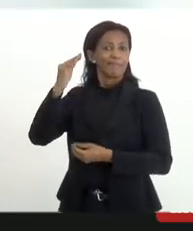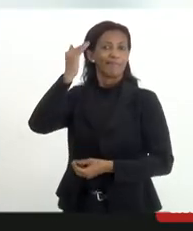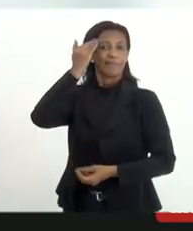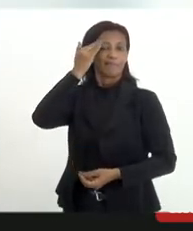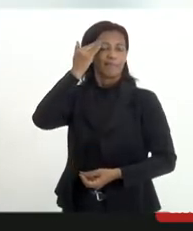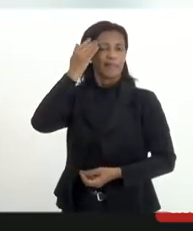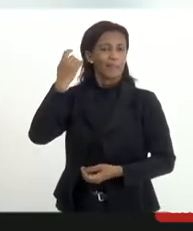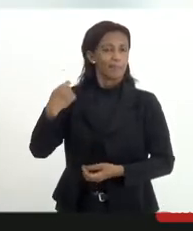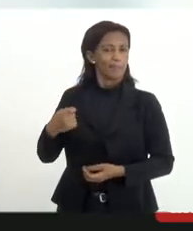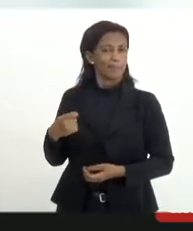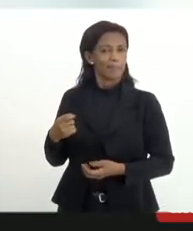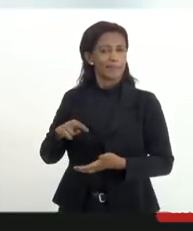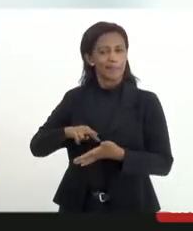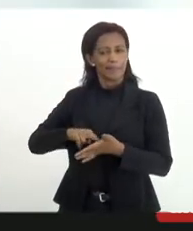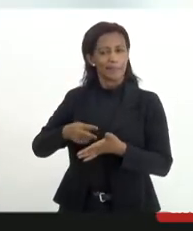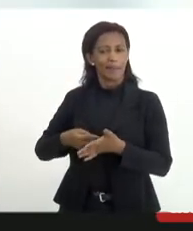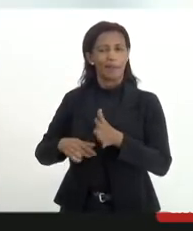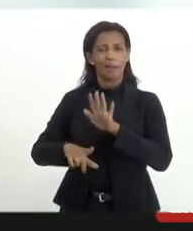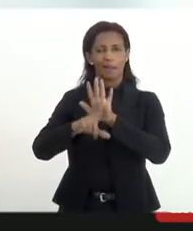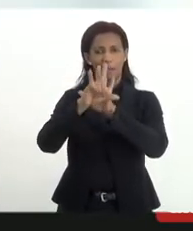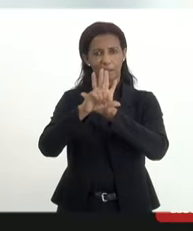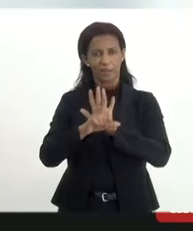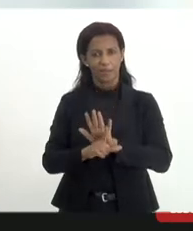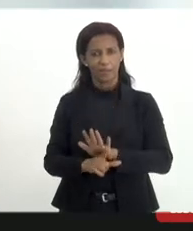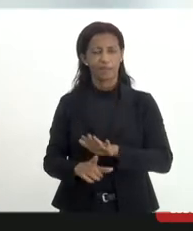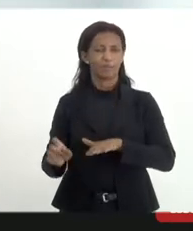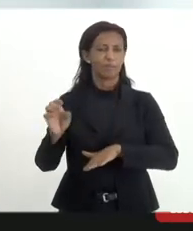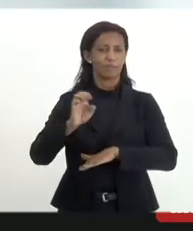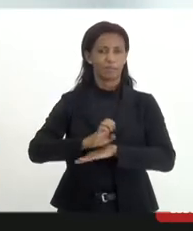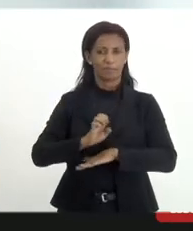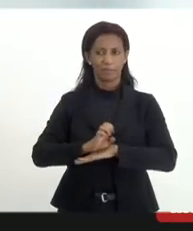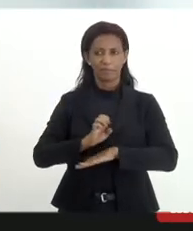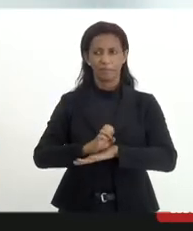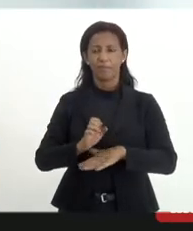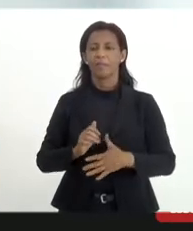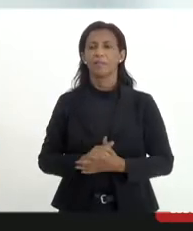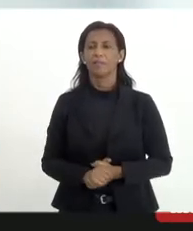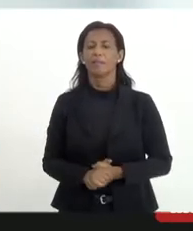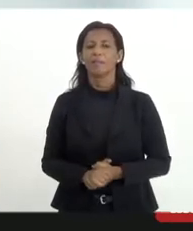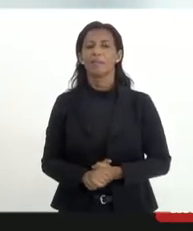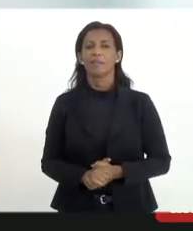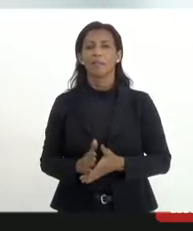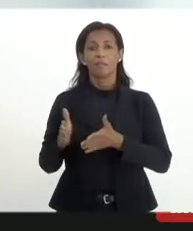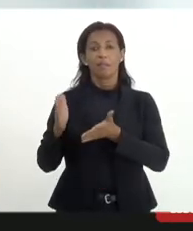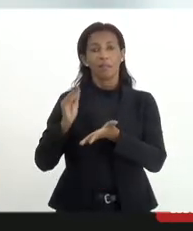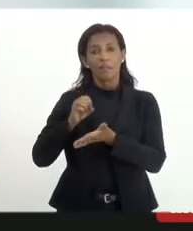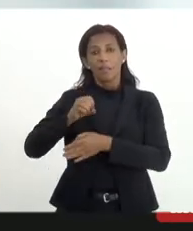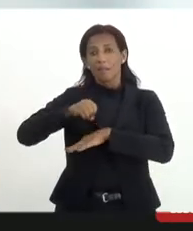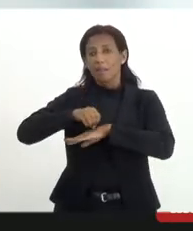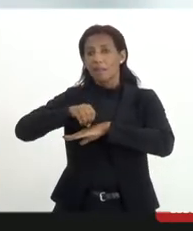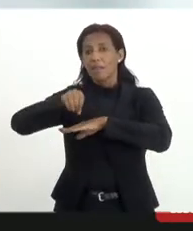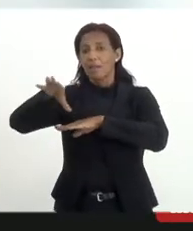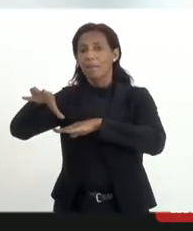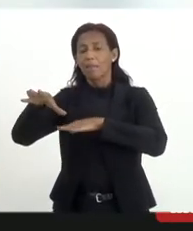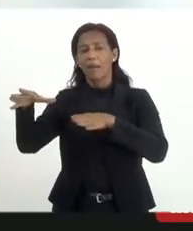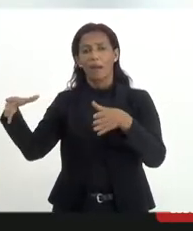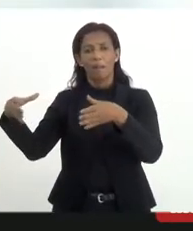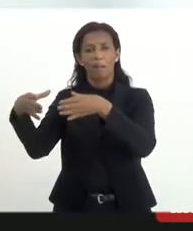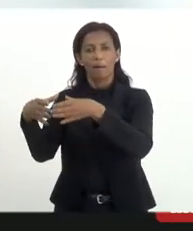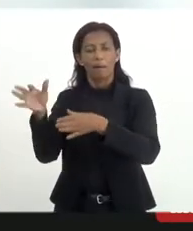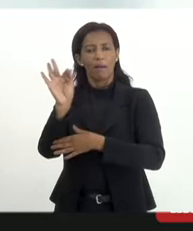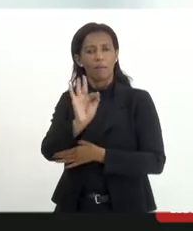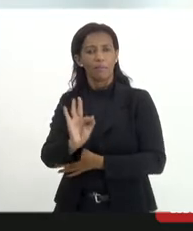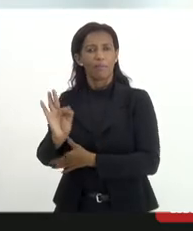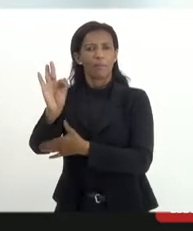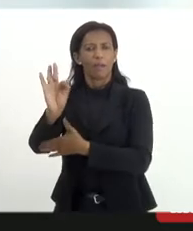precisa mexer na legislação estadual e, quiçá, encaminhar para a bancada federal